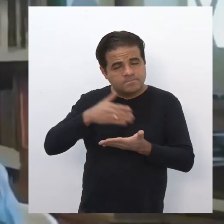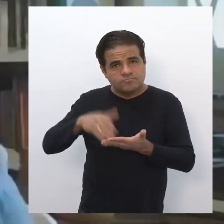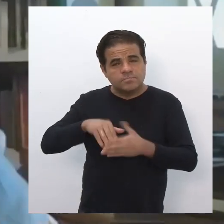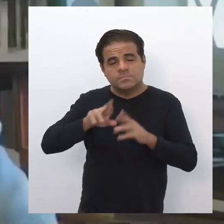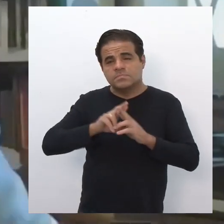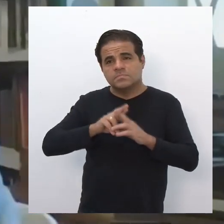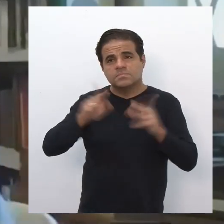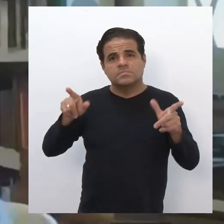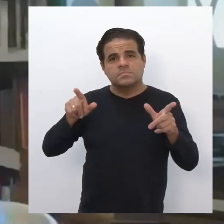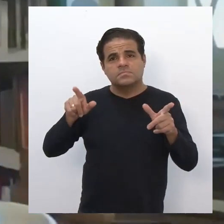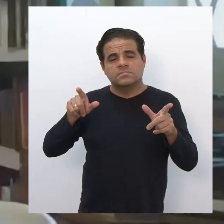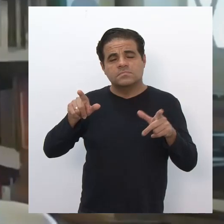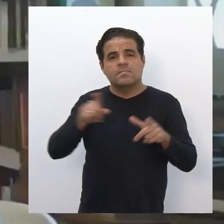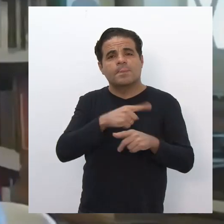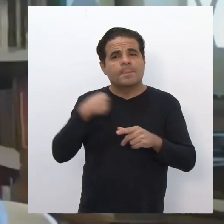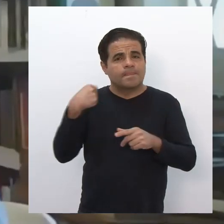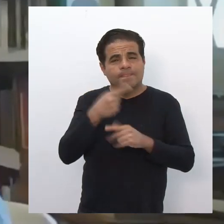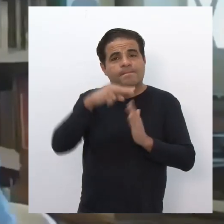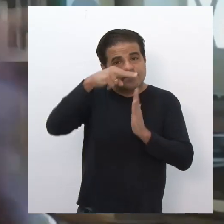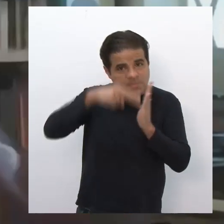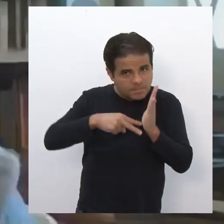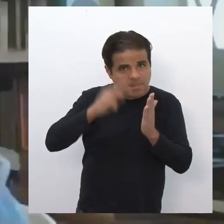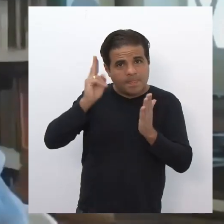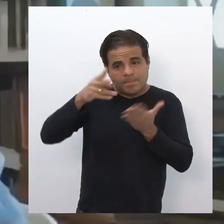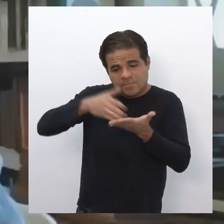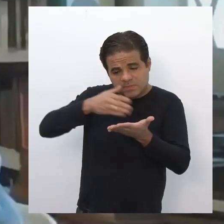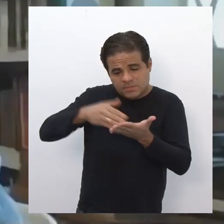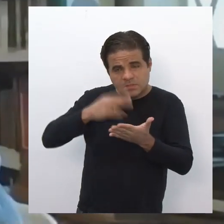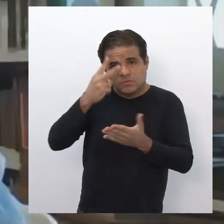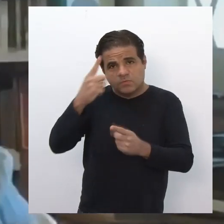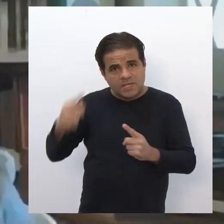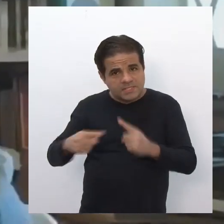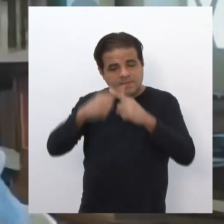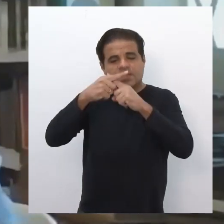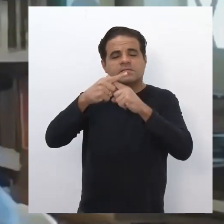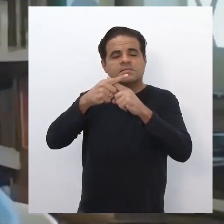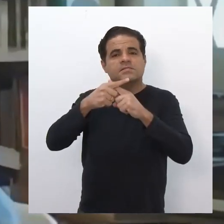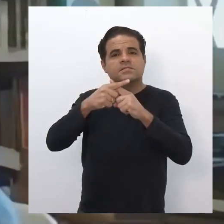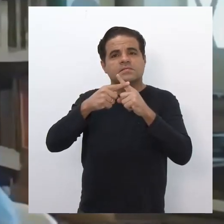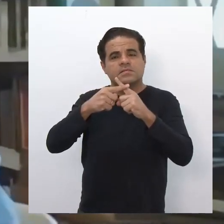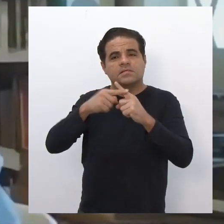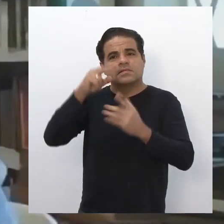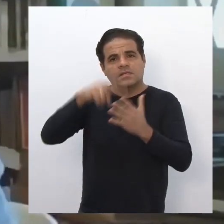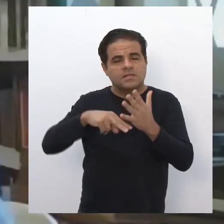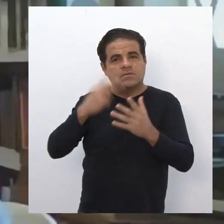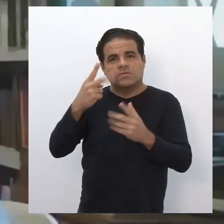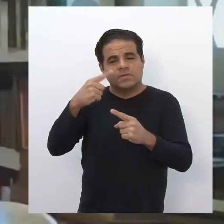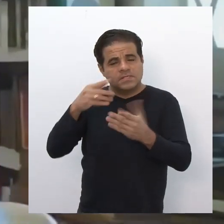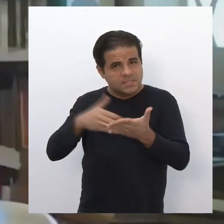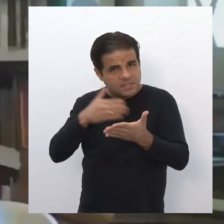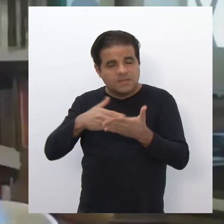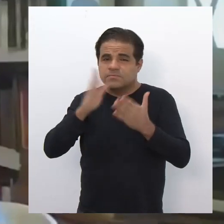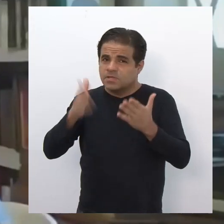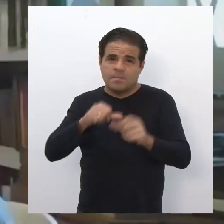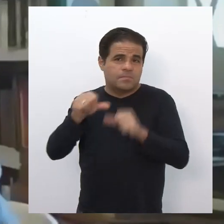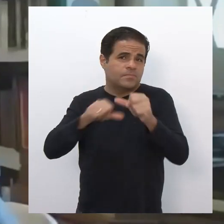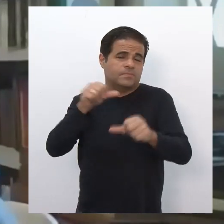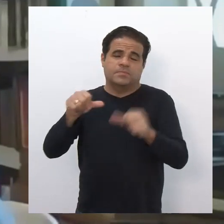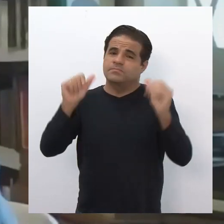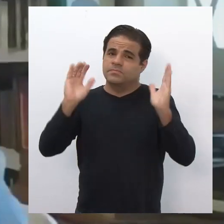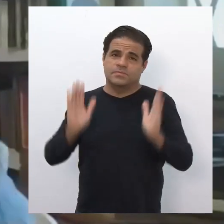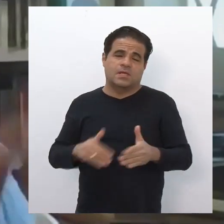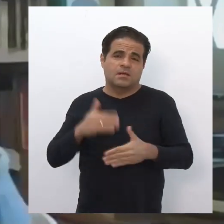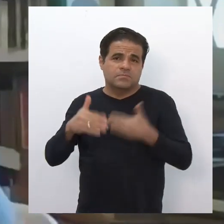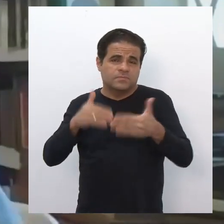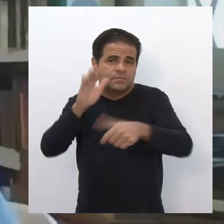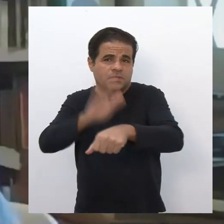diferente. E mesmo quando a gente lê o mesmo livro 2 vezes, a gente está lendo 2 livros porque nós já mudamos também, né, com o